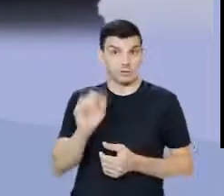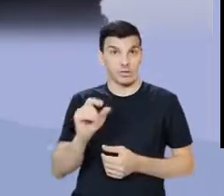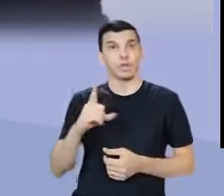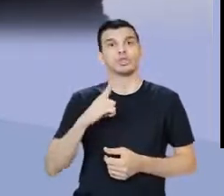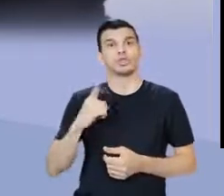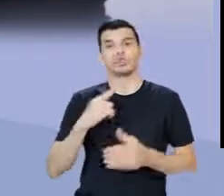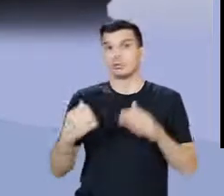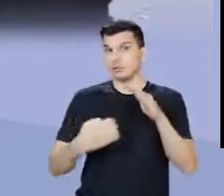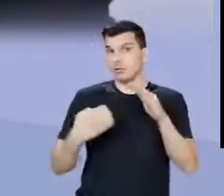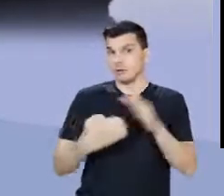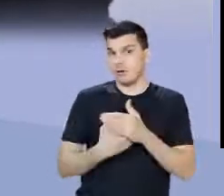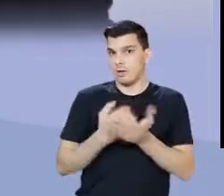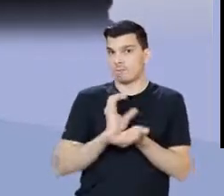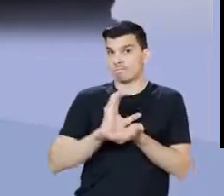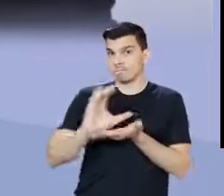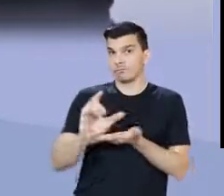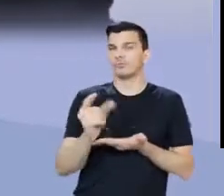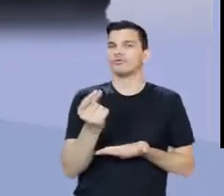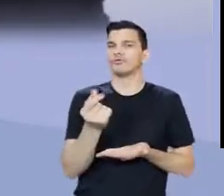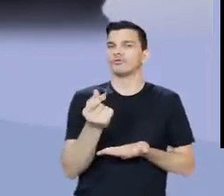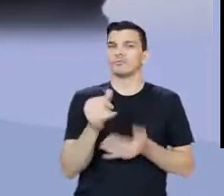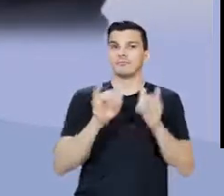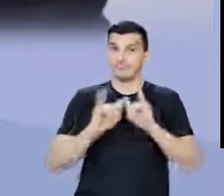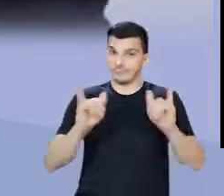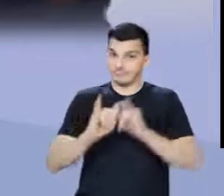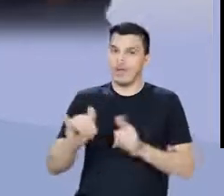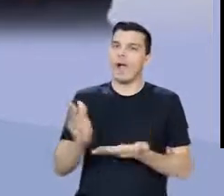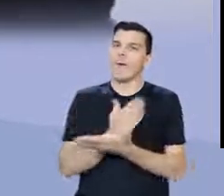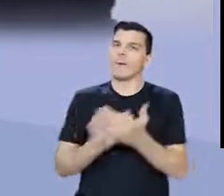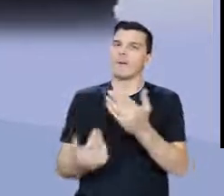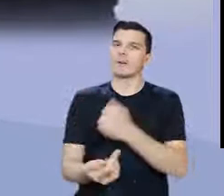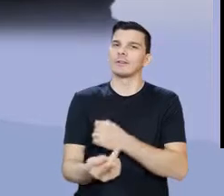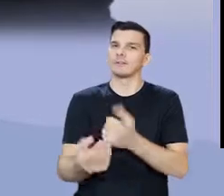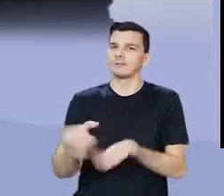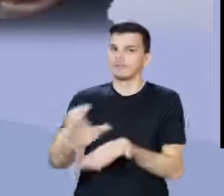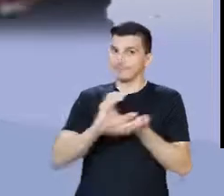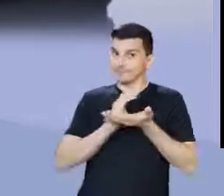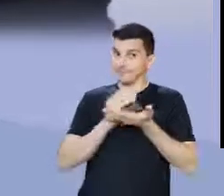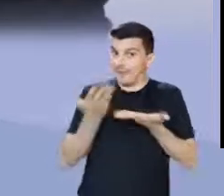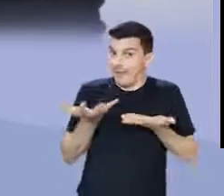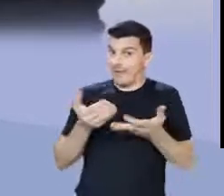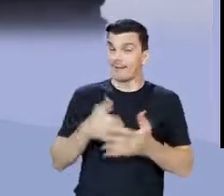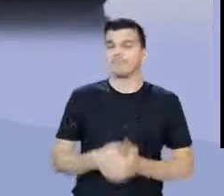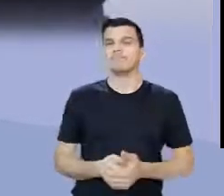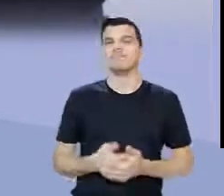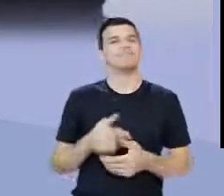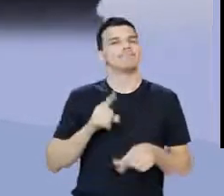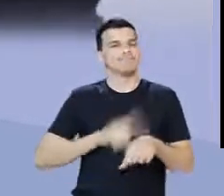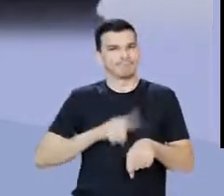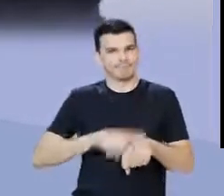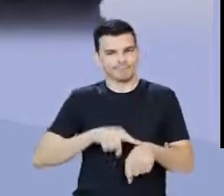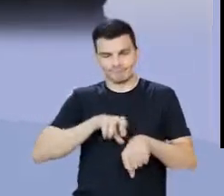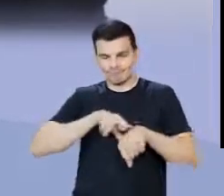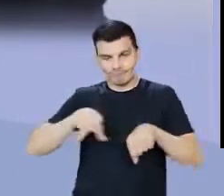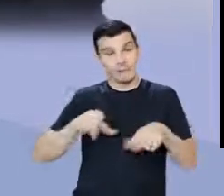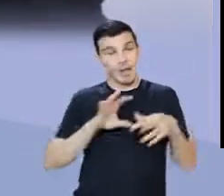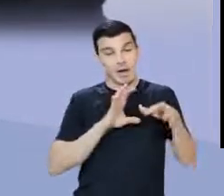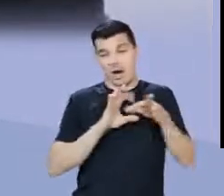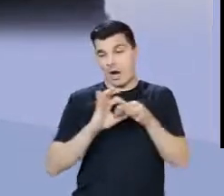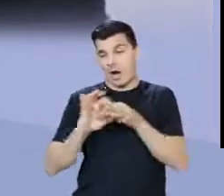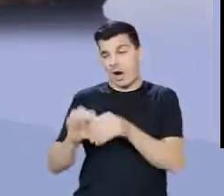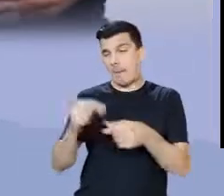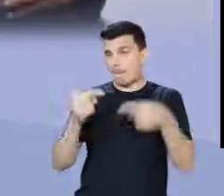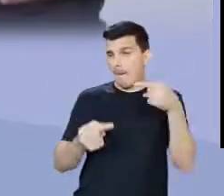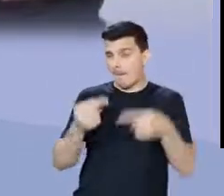muito bem, se uma grande empresa financia uma campanha, alguma coisa vai querer em troca. E naquele exato momento foram vários